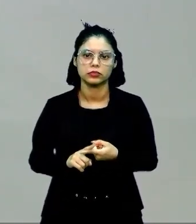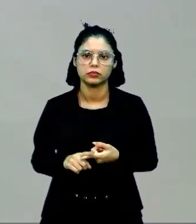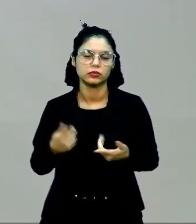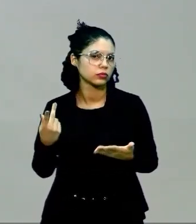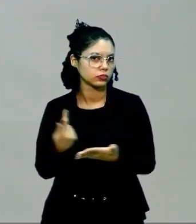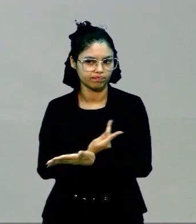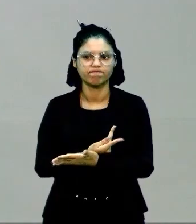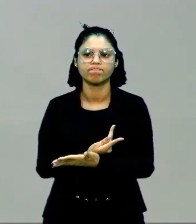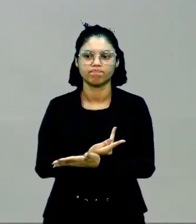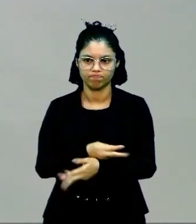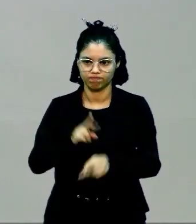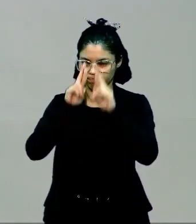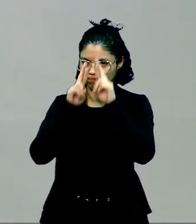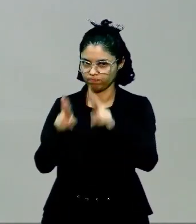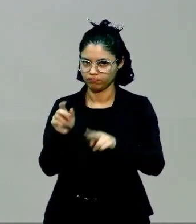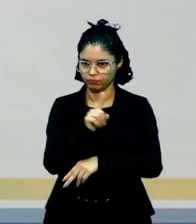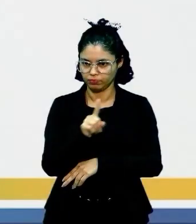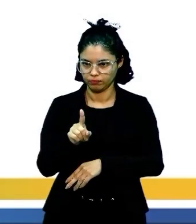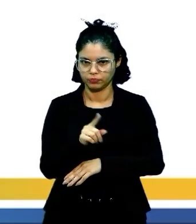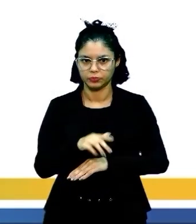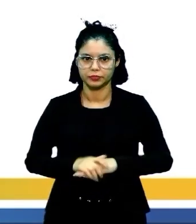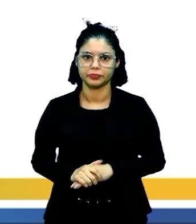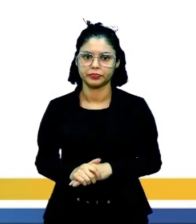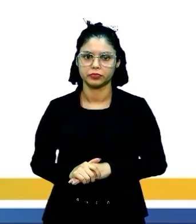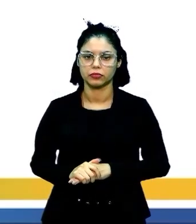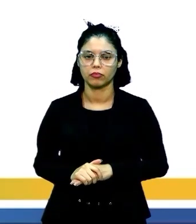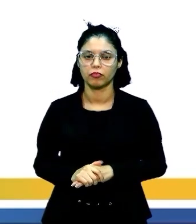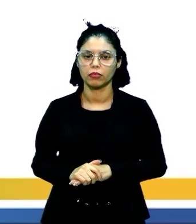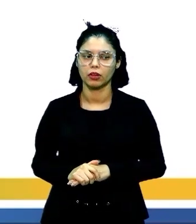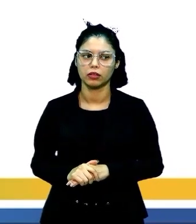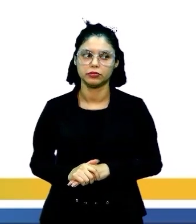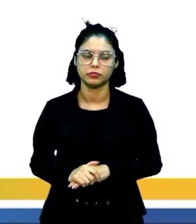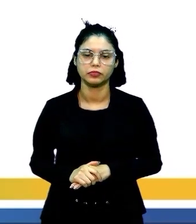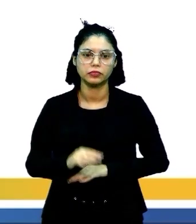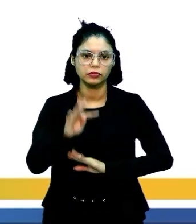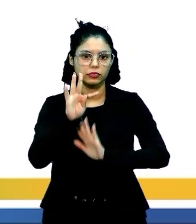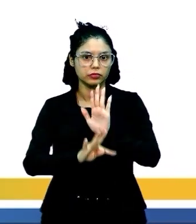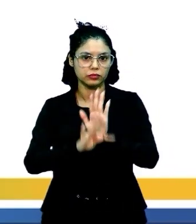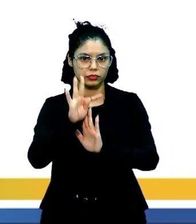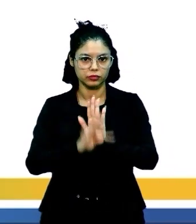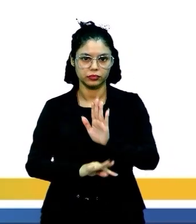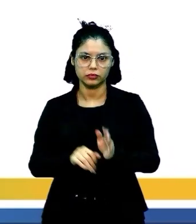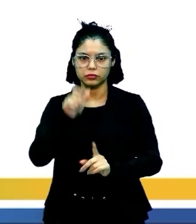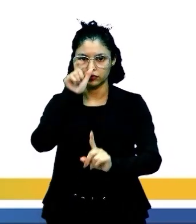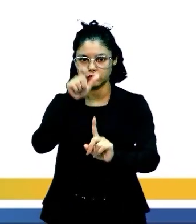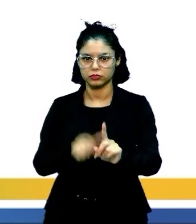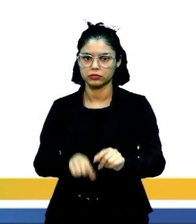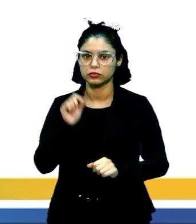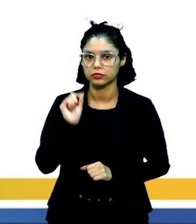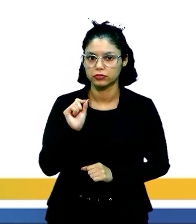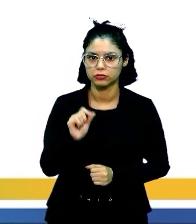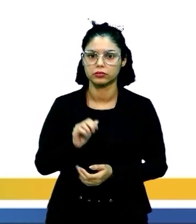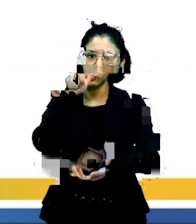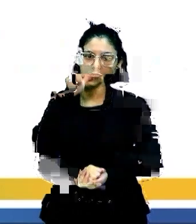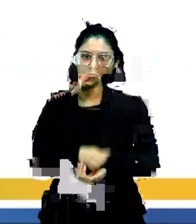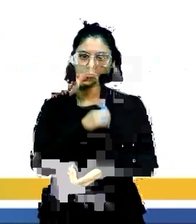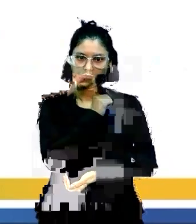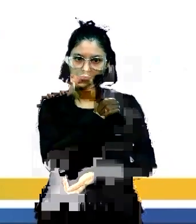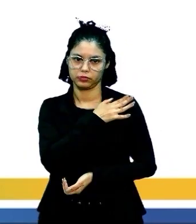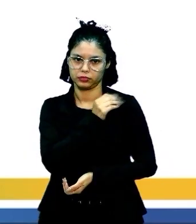uma conduta respeitosa. Vamos ao comando da questão? Do texto infere-se